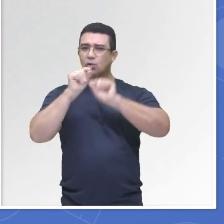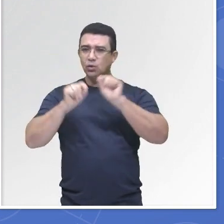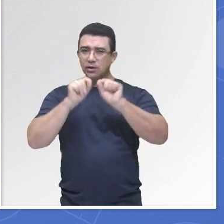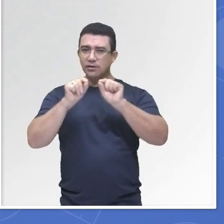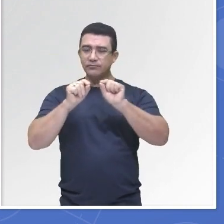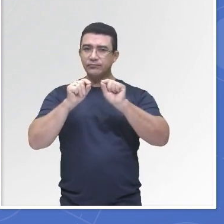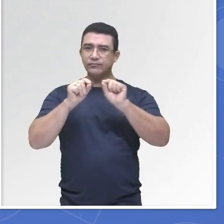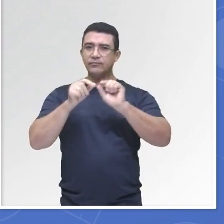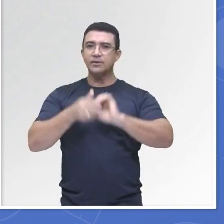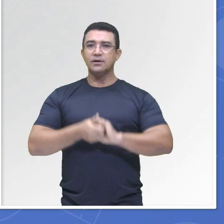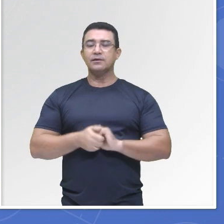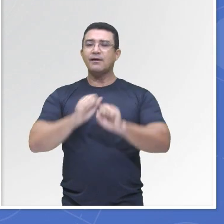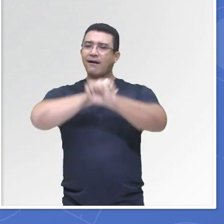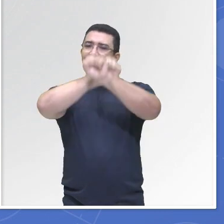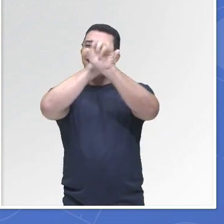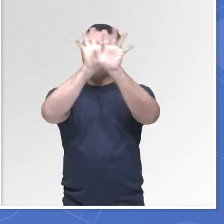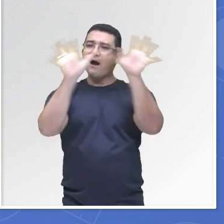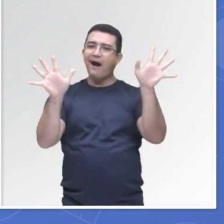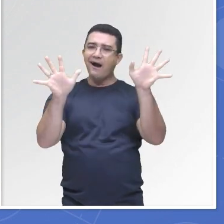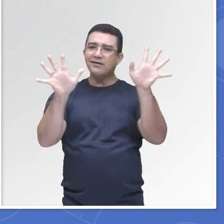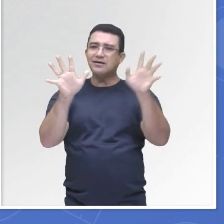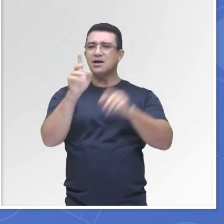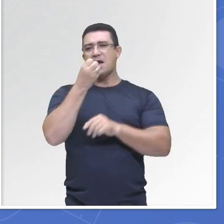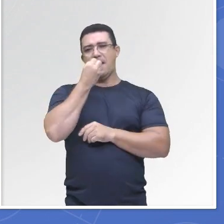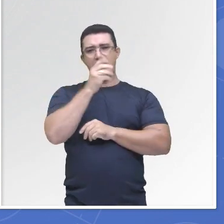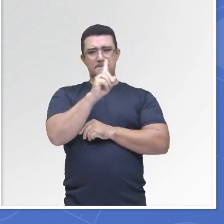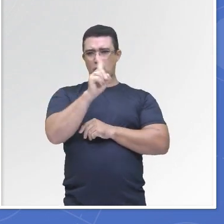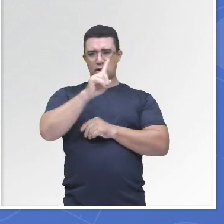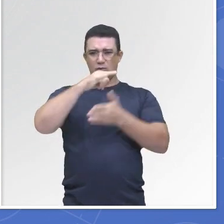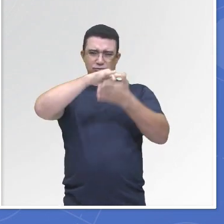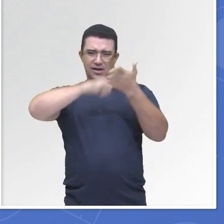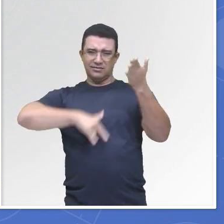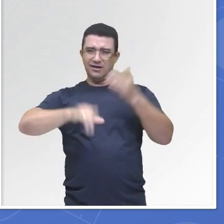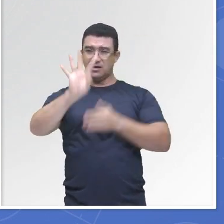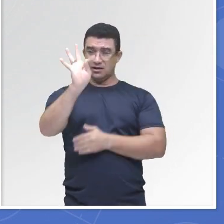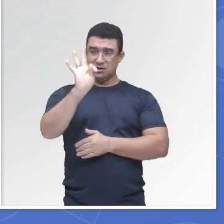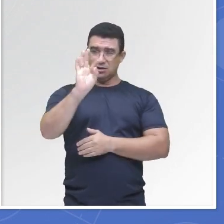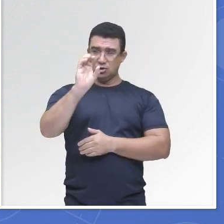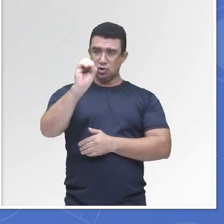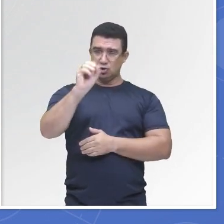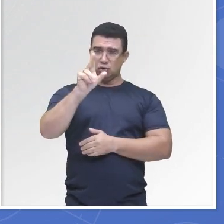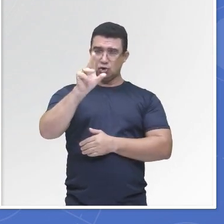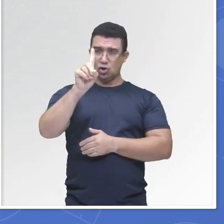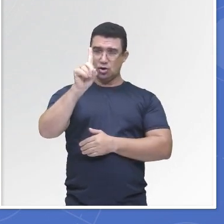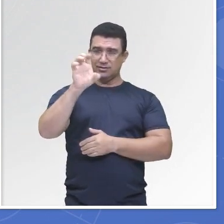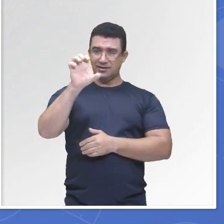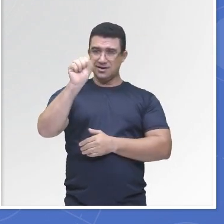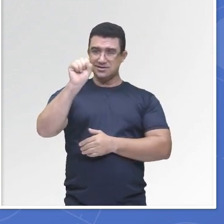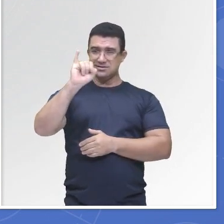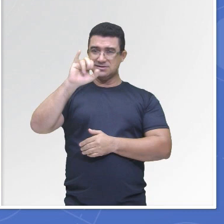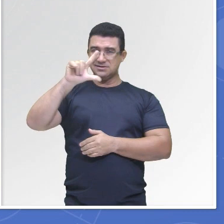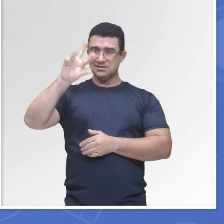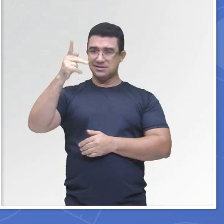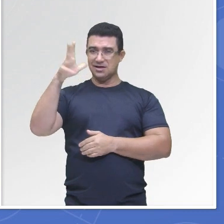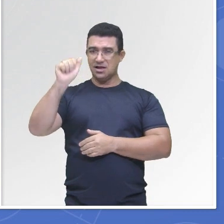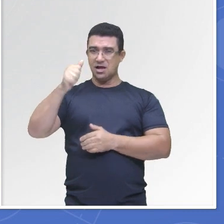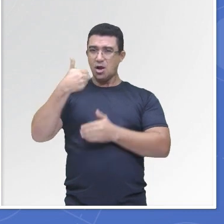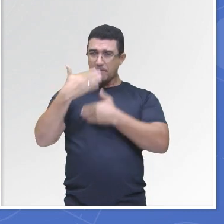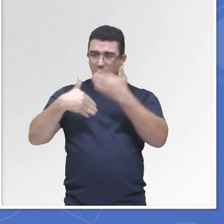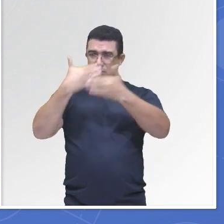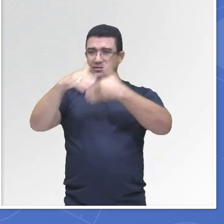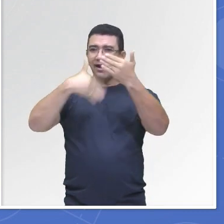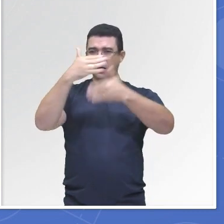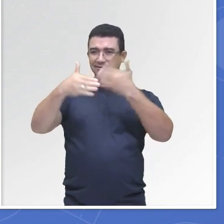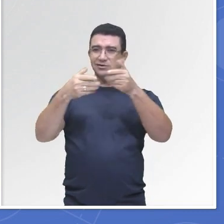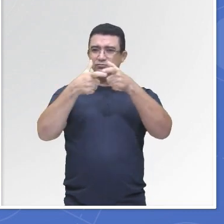Dois fatores que esclarecem a invalidação do Tratado de Tordesilhas ao longo do processo de colonização da América